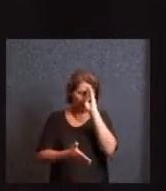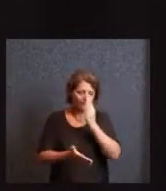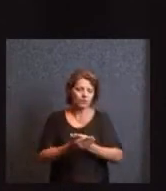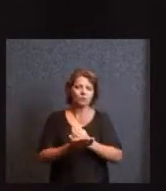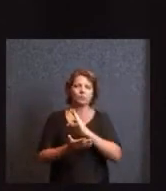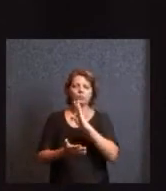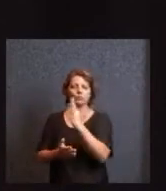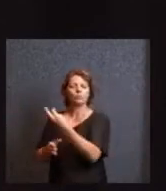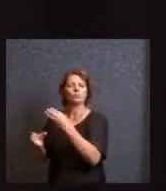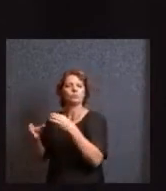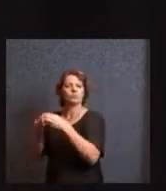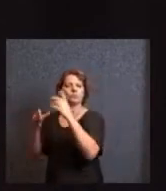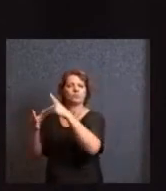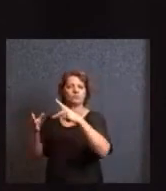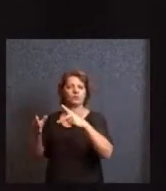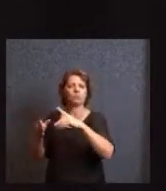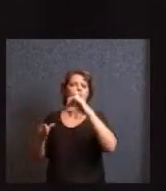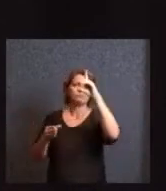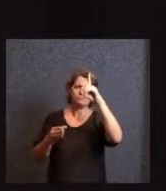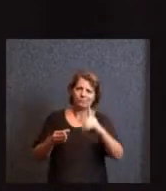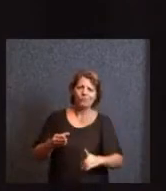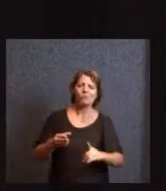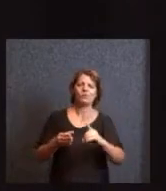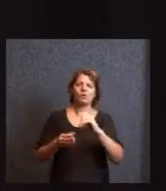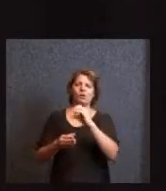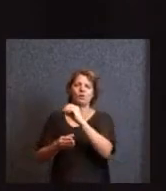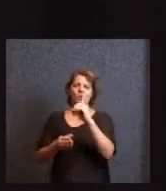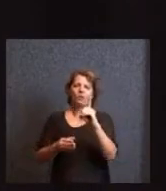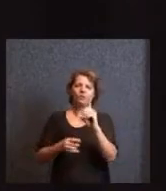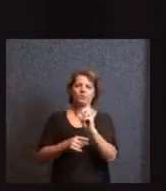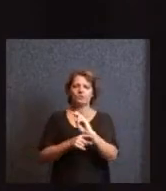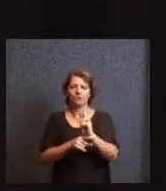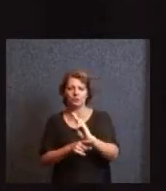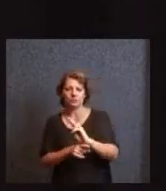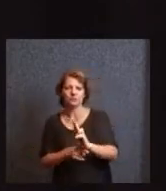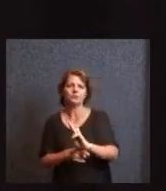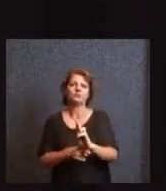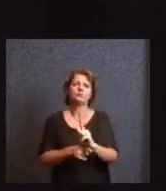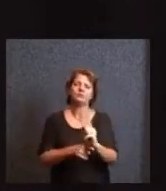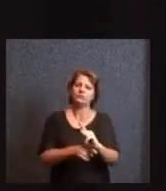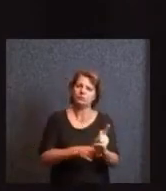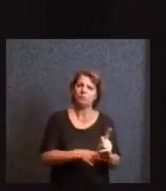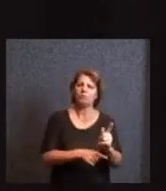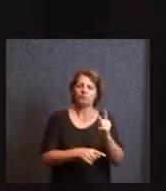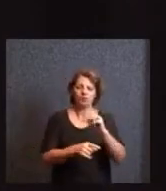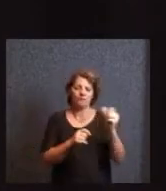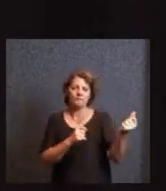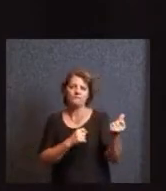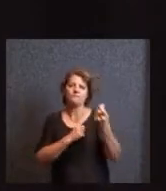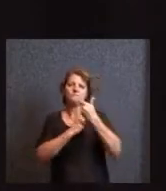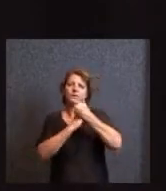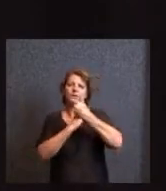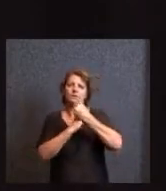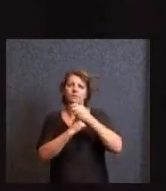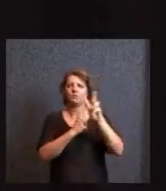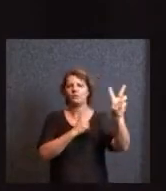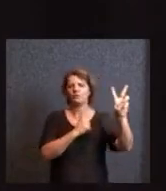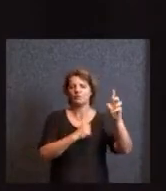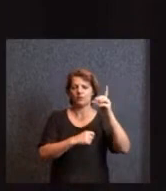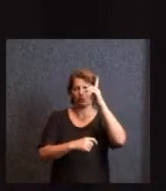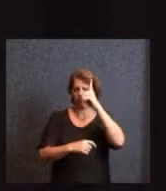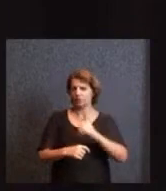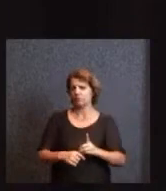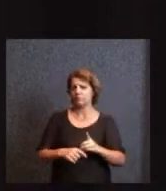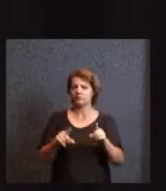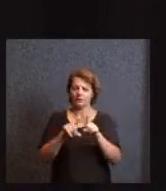de professores, diretores, coordenadores e todos aqueles vice-diretores que integram a nossa rede com a